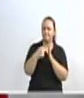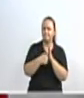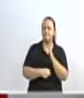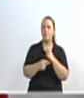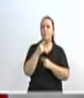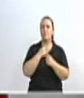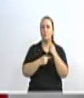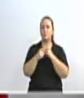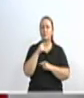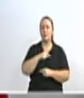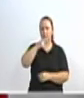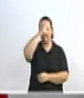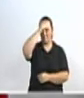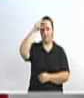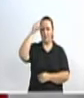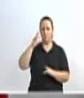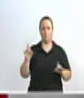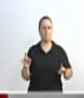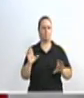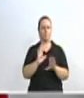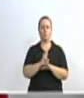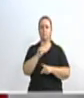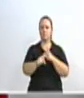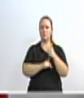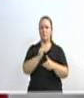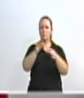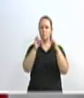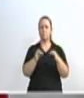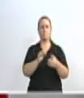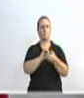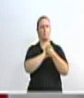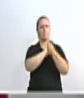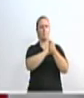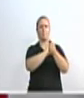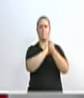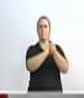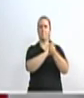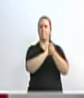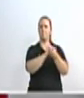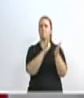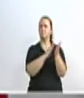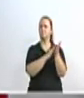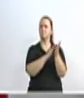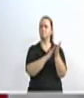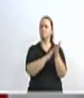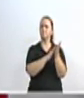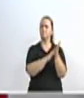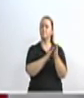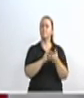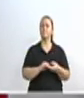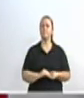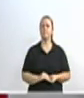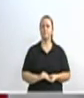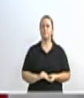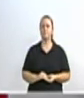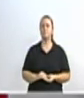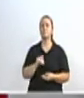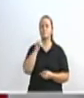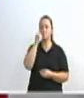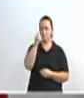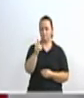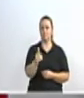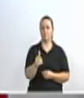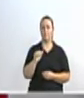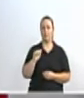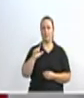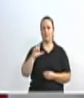vontade do Executivo de fazer a coisa acontecer. E aí vai meus parabéns. Eu queria dizer ao Alexandre Balgartes, na